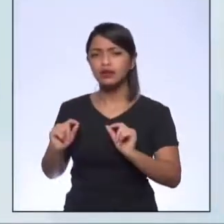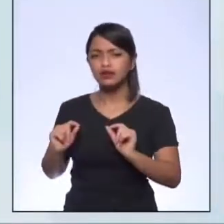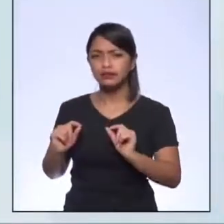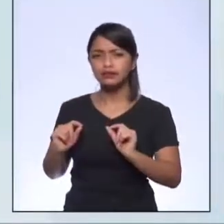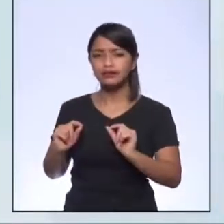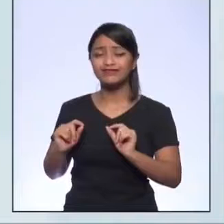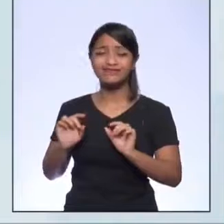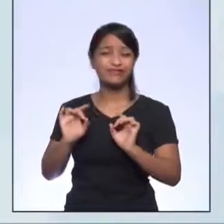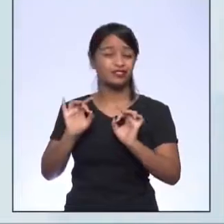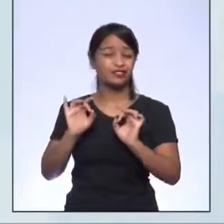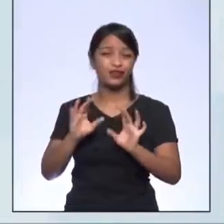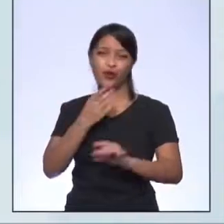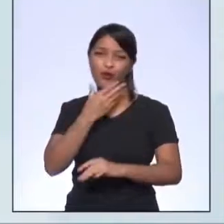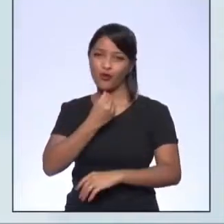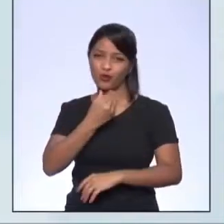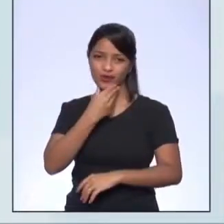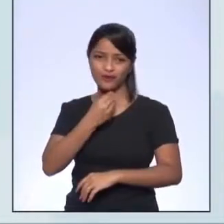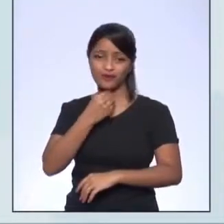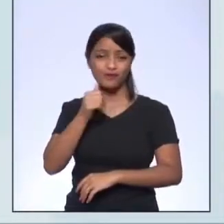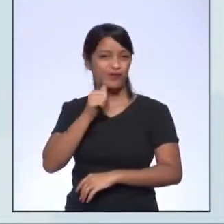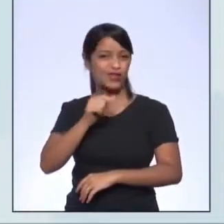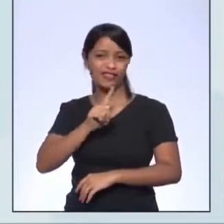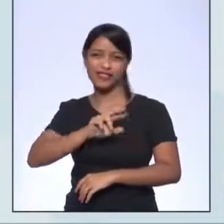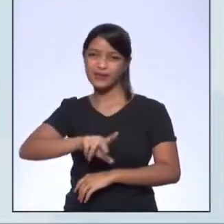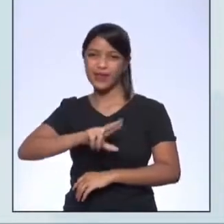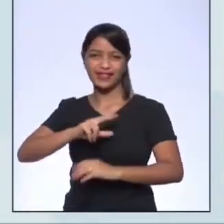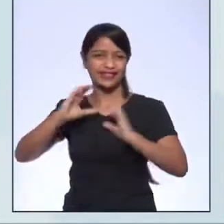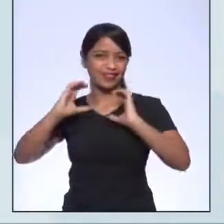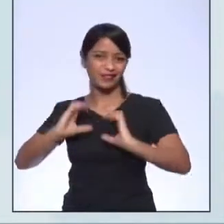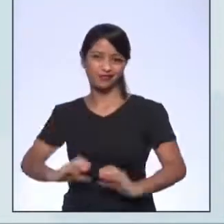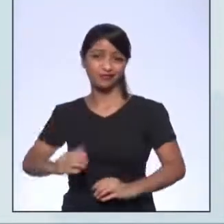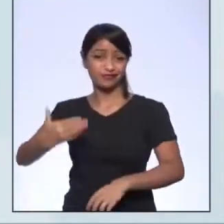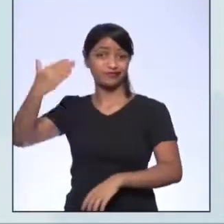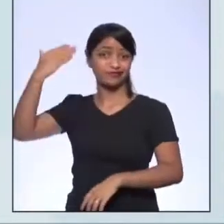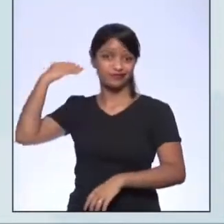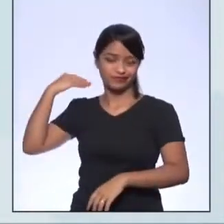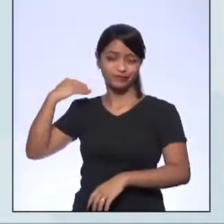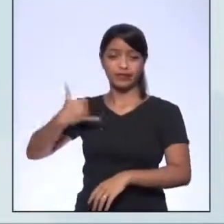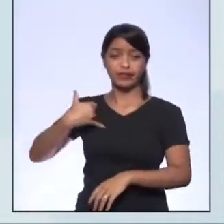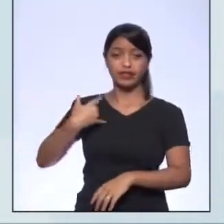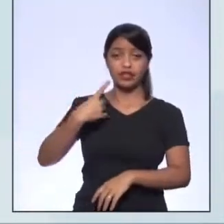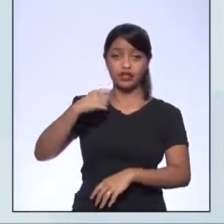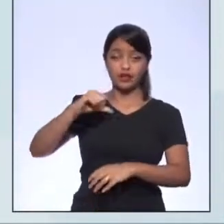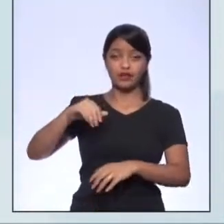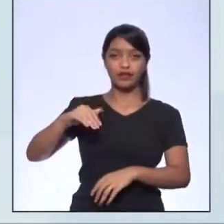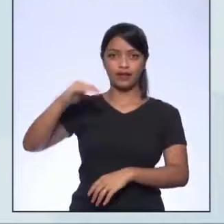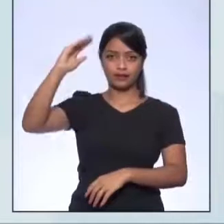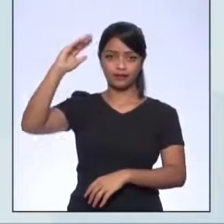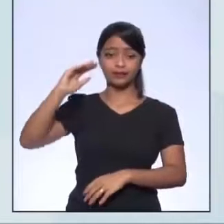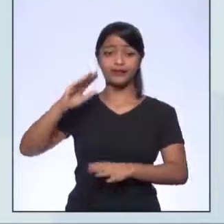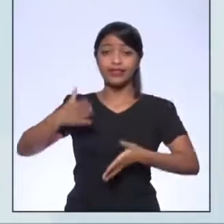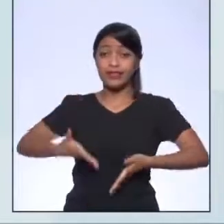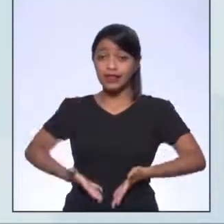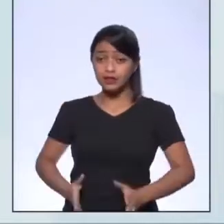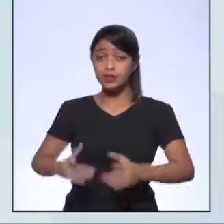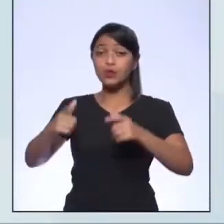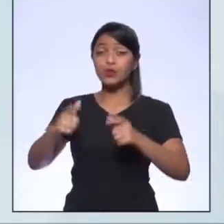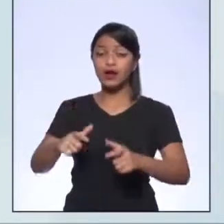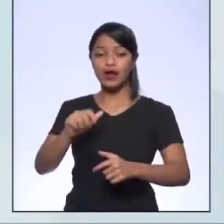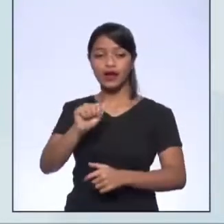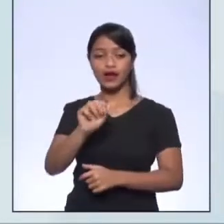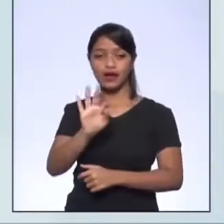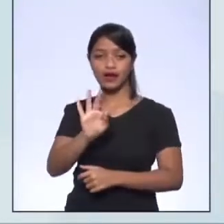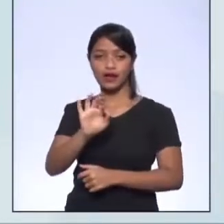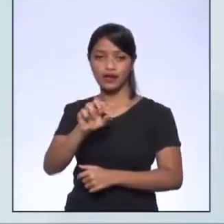Atenas os homens, mulheres não, hein? Acima de 19 anos, nascidos em Atenas, com boa situação financeira.